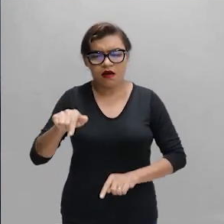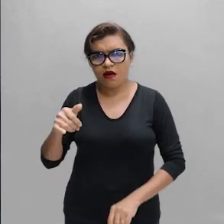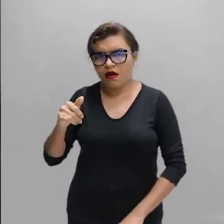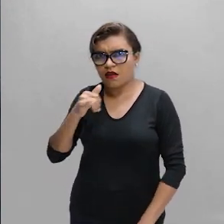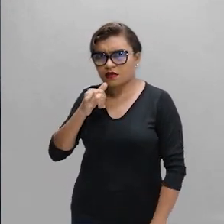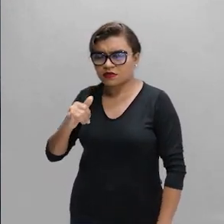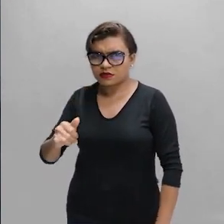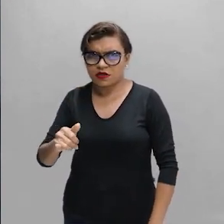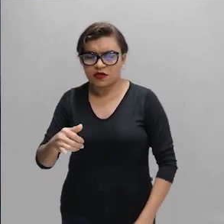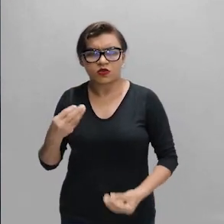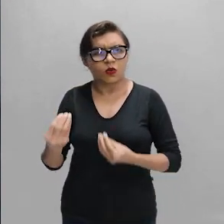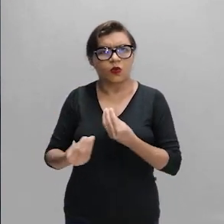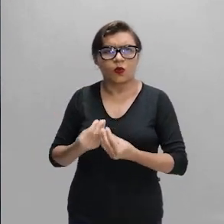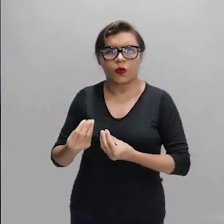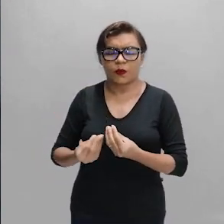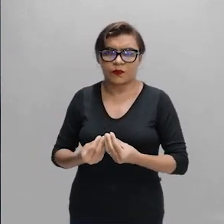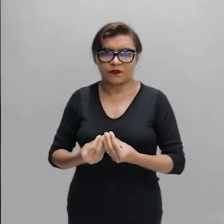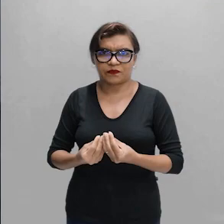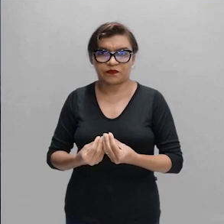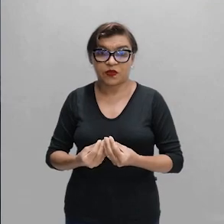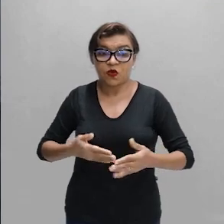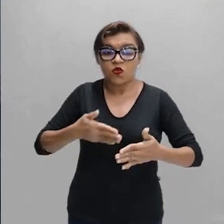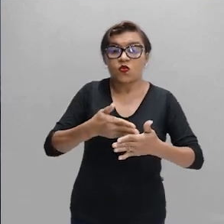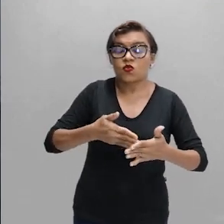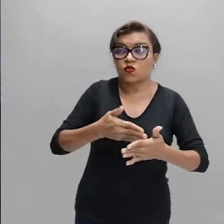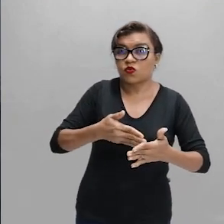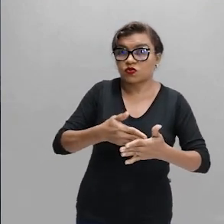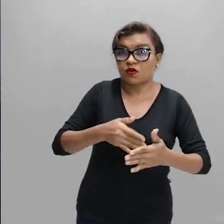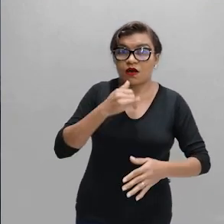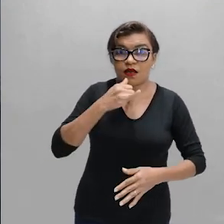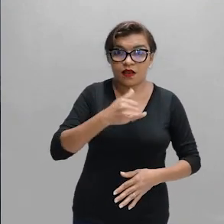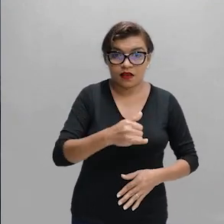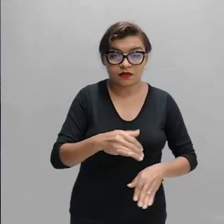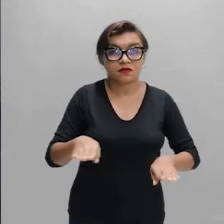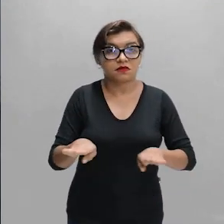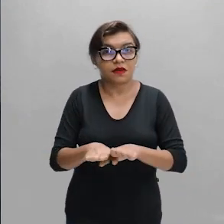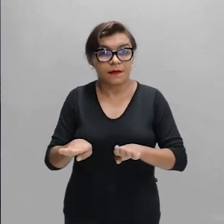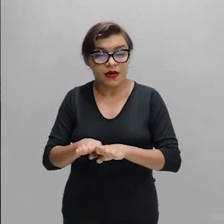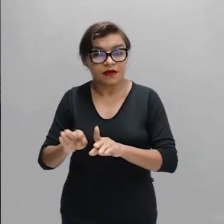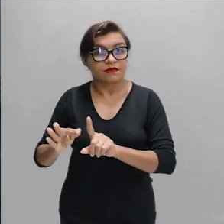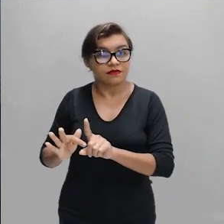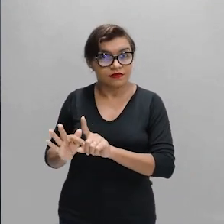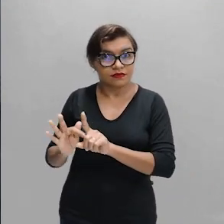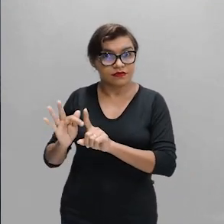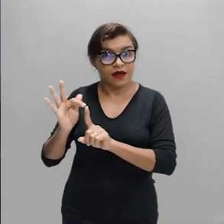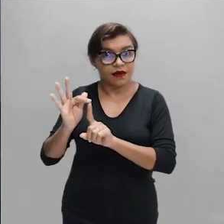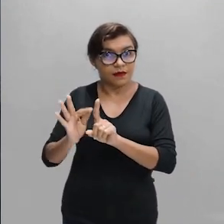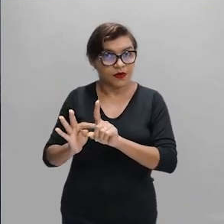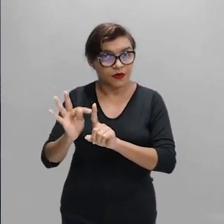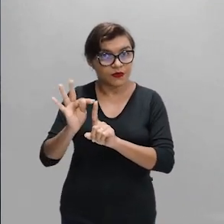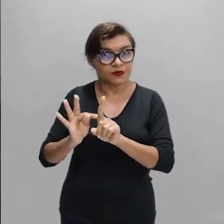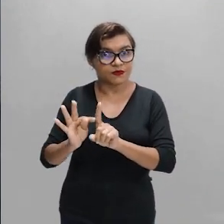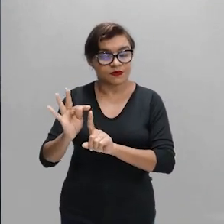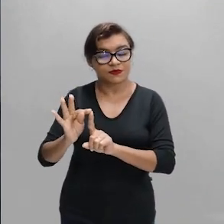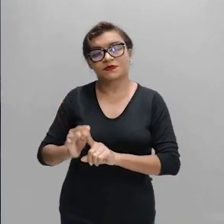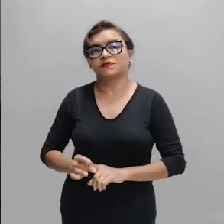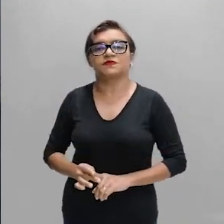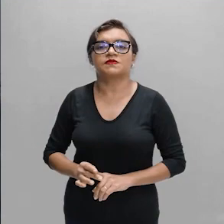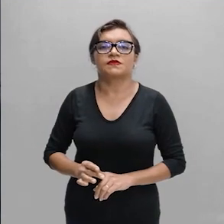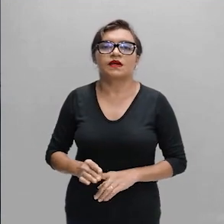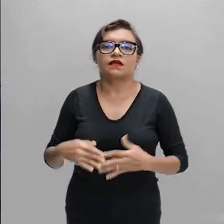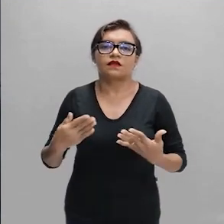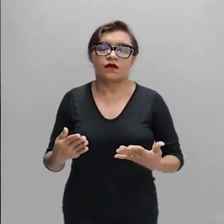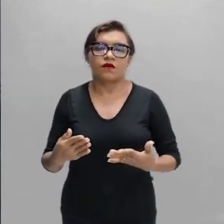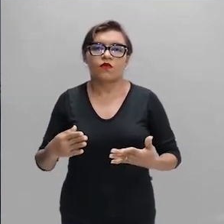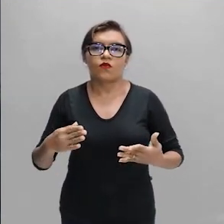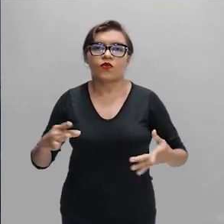grande parte dos isolantes elétricos também são isolantes térmicos. Certo? E grande parte dos